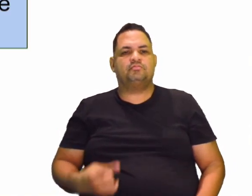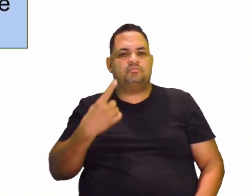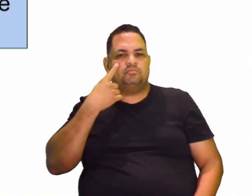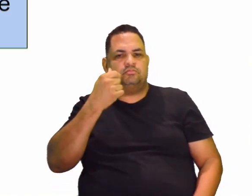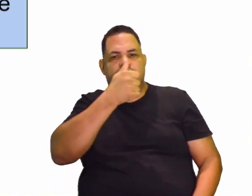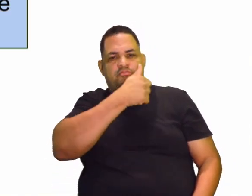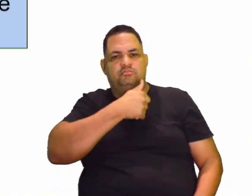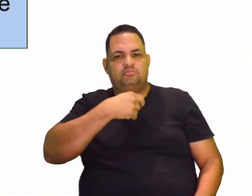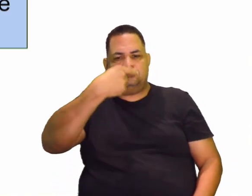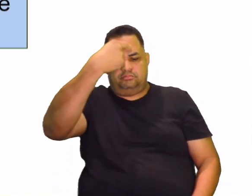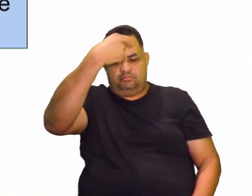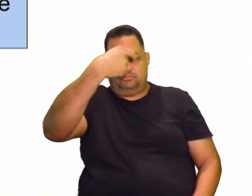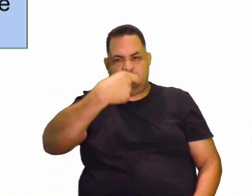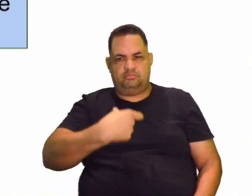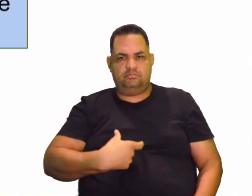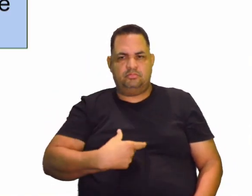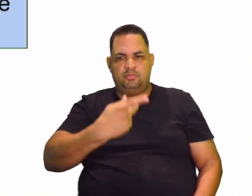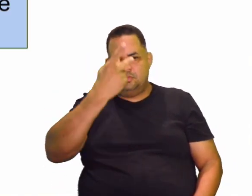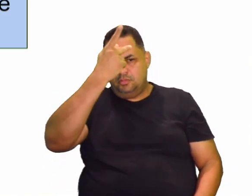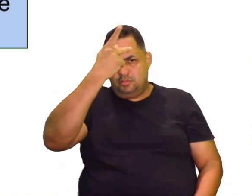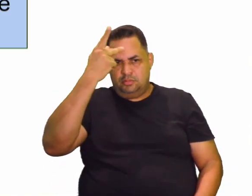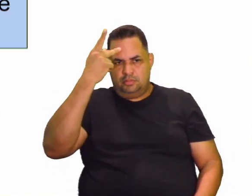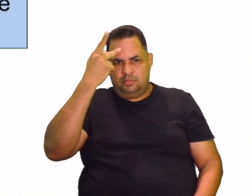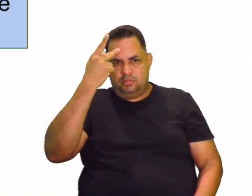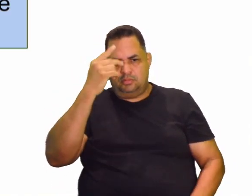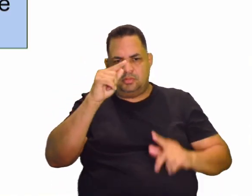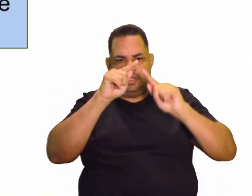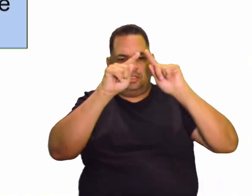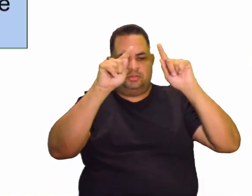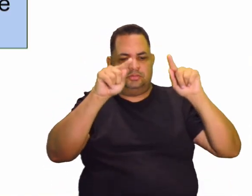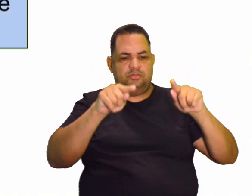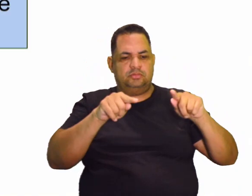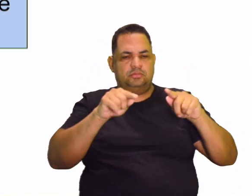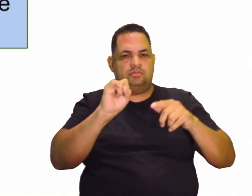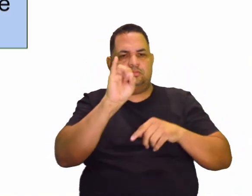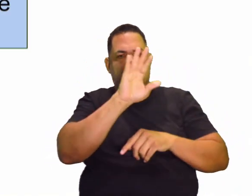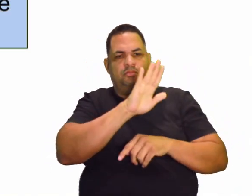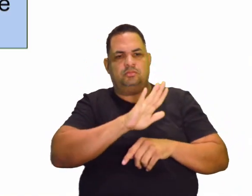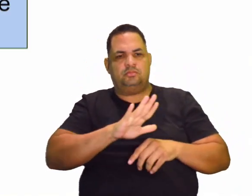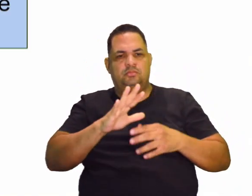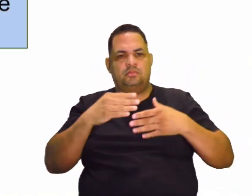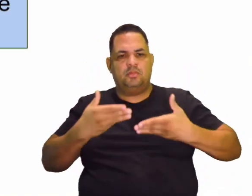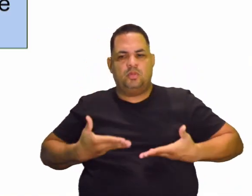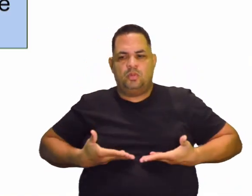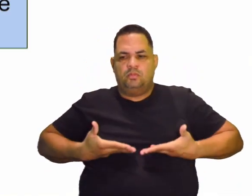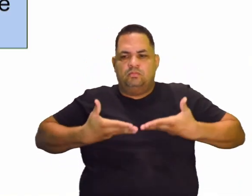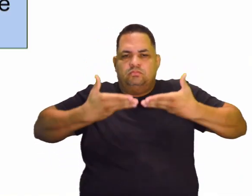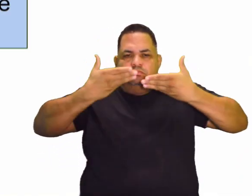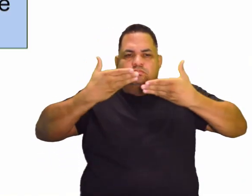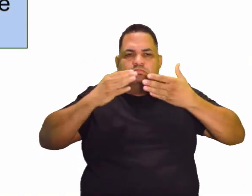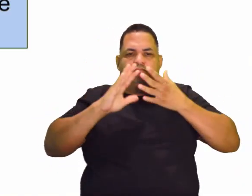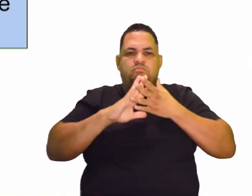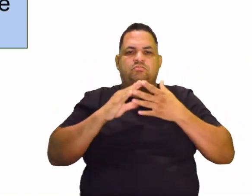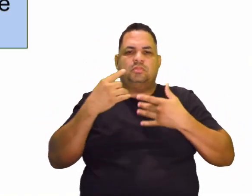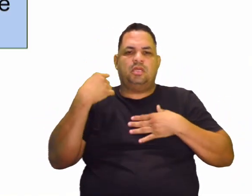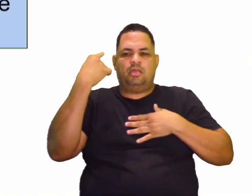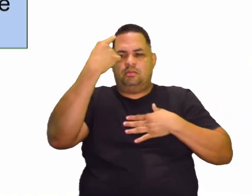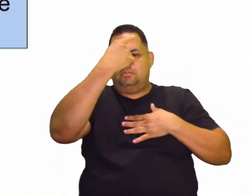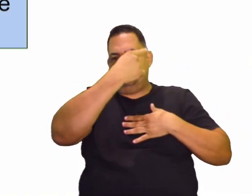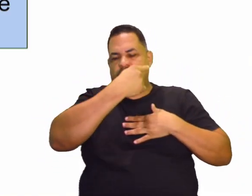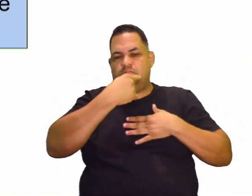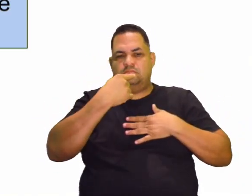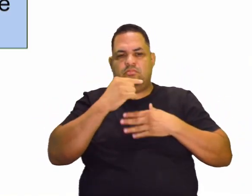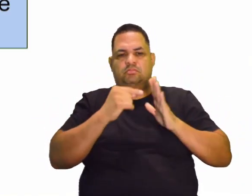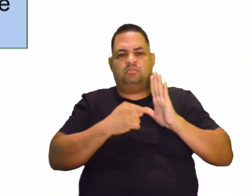melhor a personalidade das pessoas nos retratos, né? Os bustos e esculturas da cabeça. Como eu falei, eles